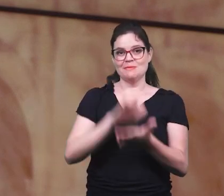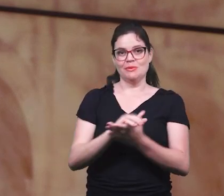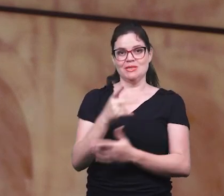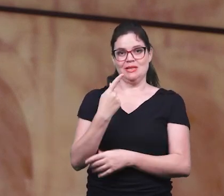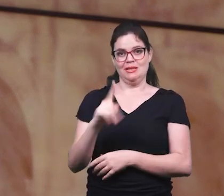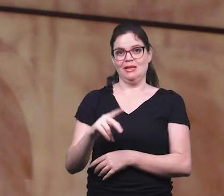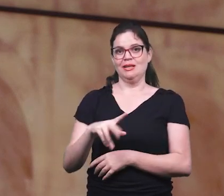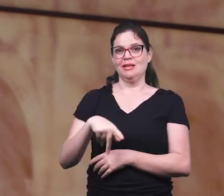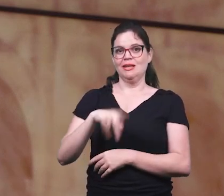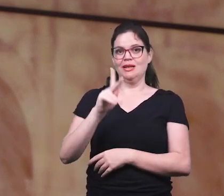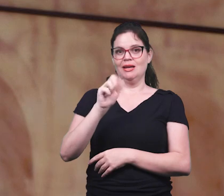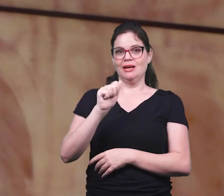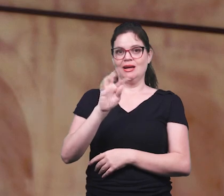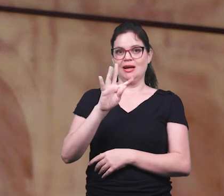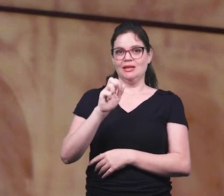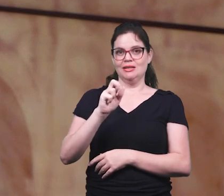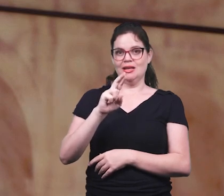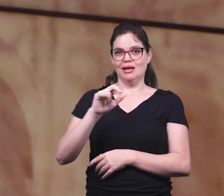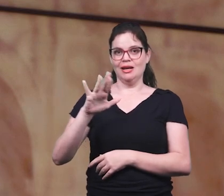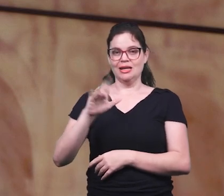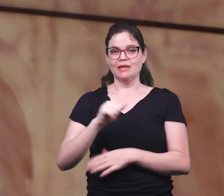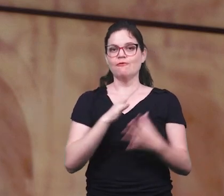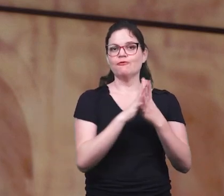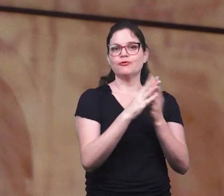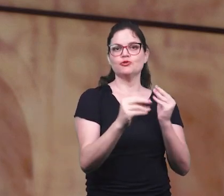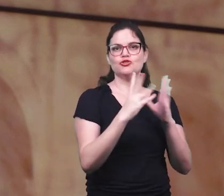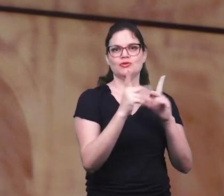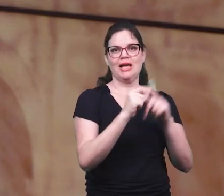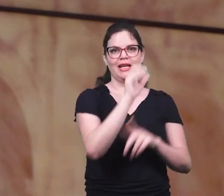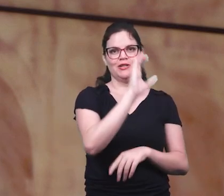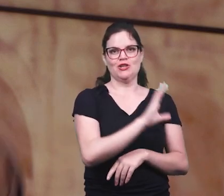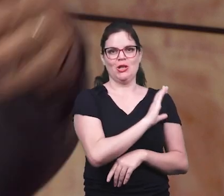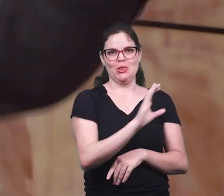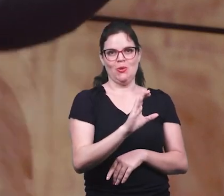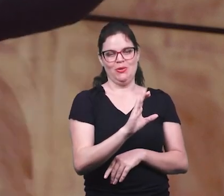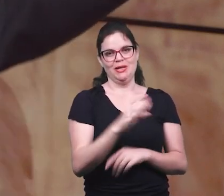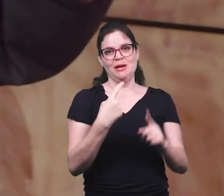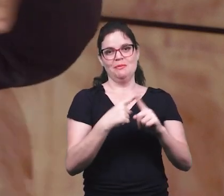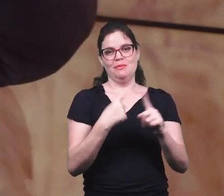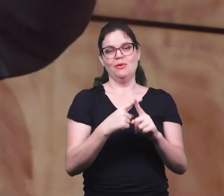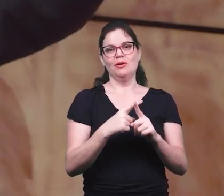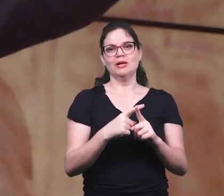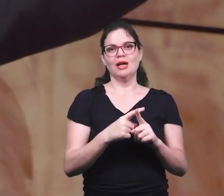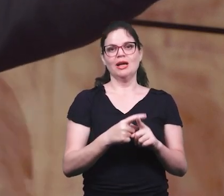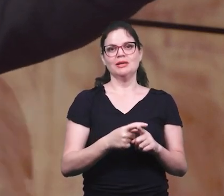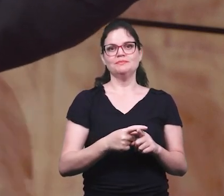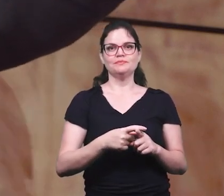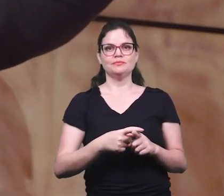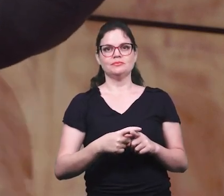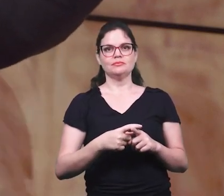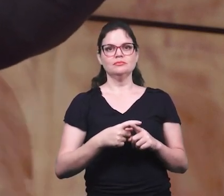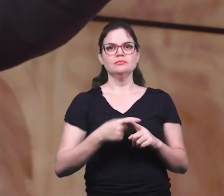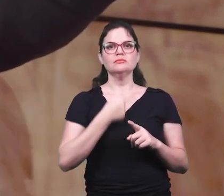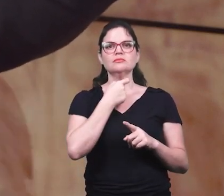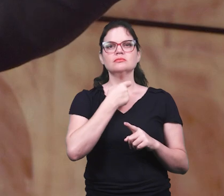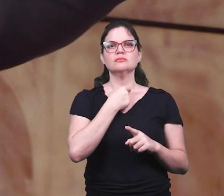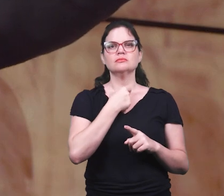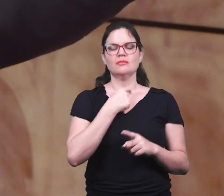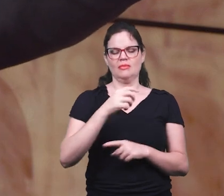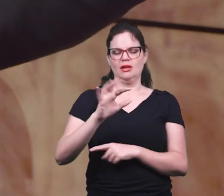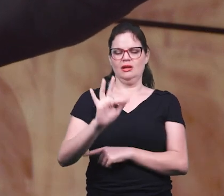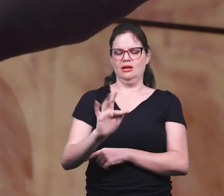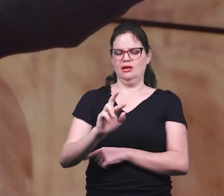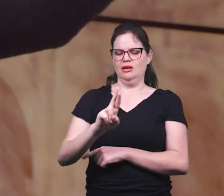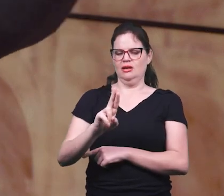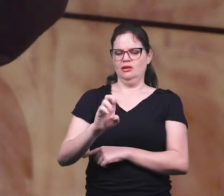Lutero, ela fugiu do convento, né? Porque naquela época, muitas freiras fugiam dos conventos, arrumavam aquelas carroças